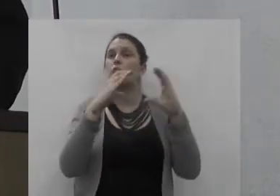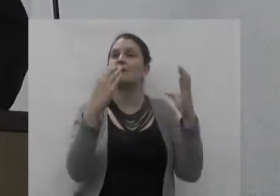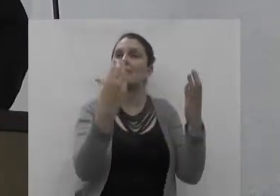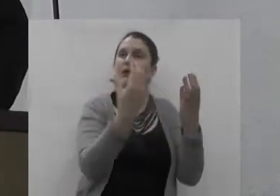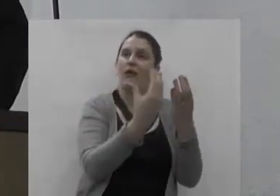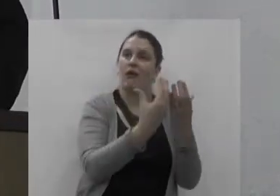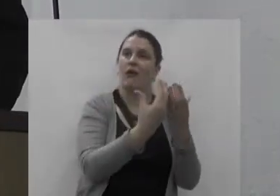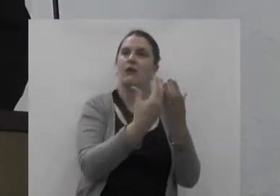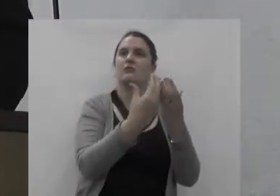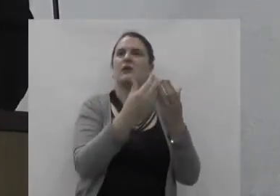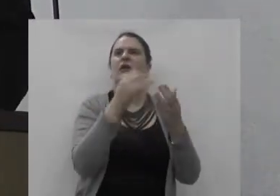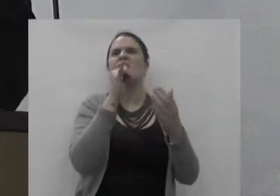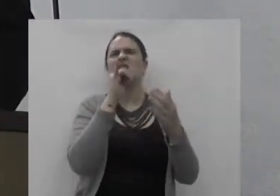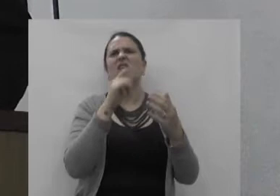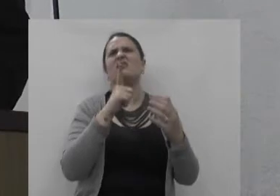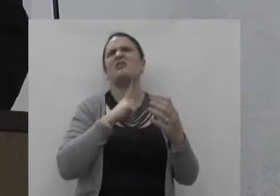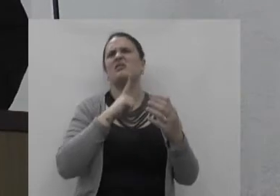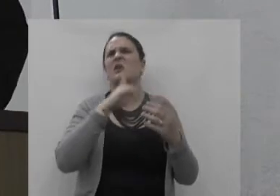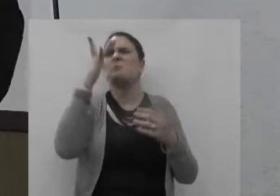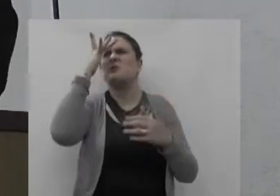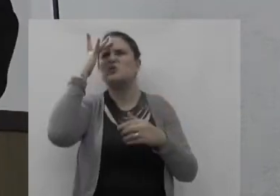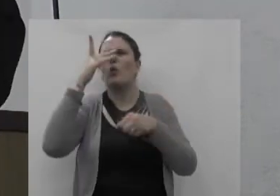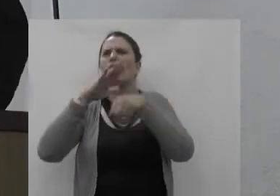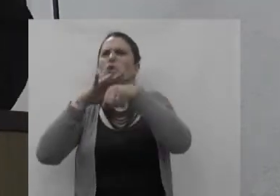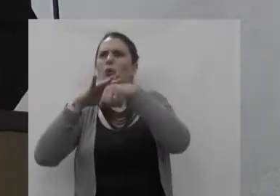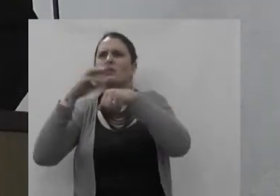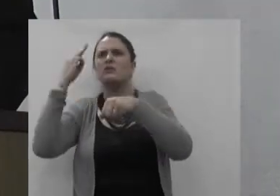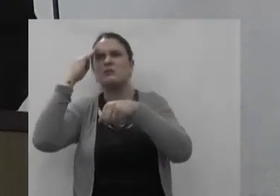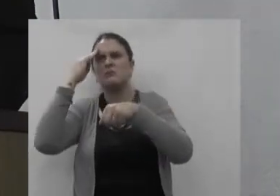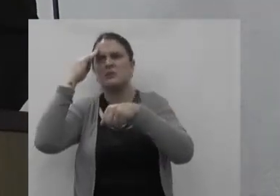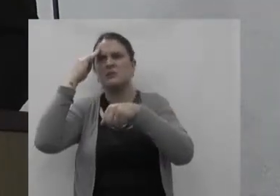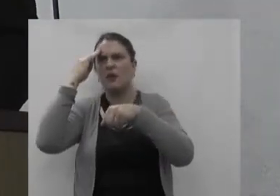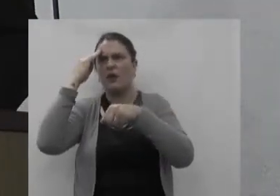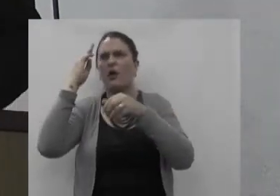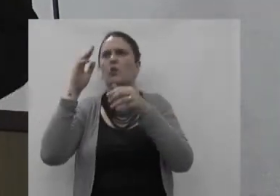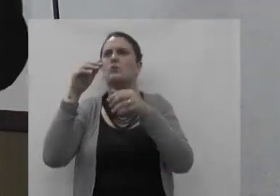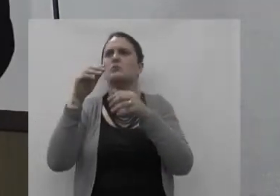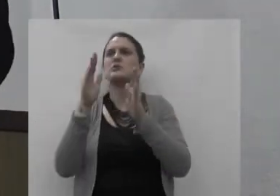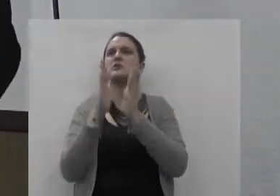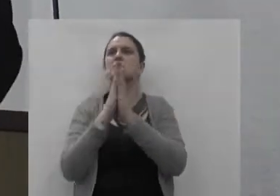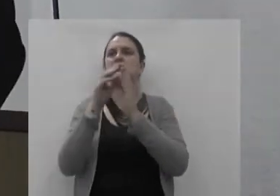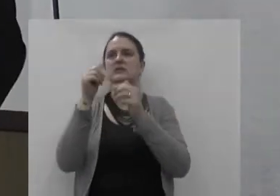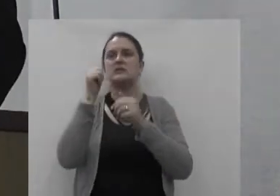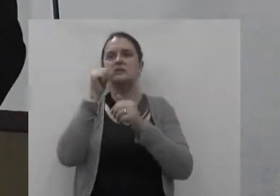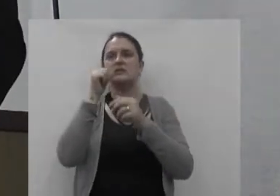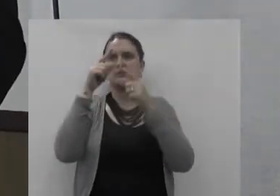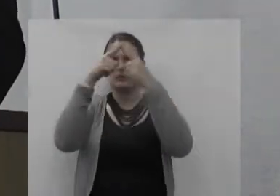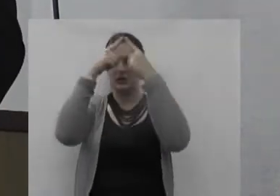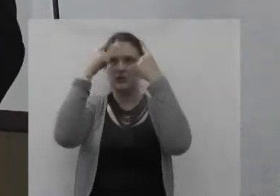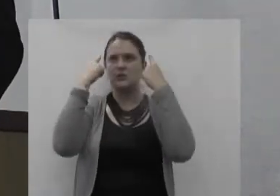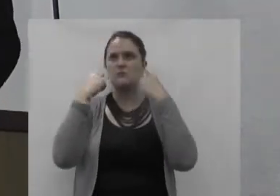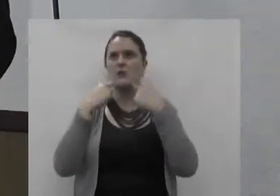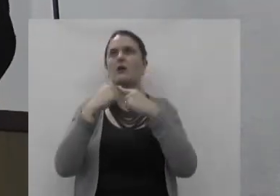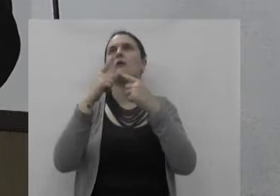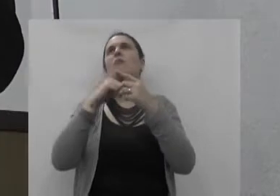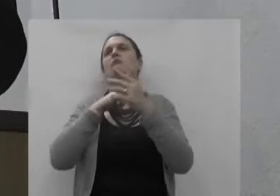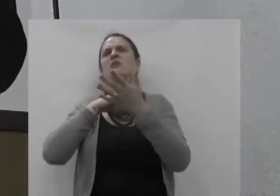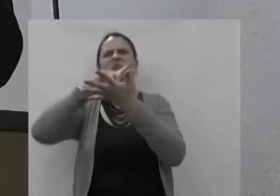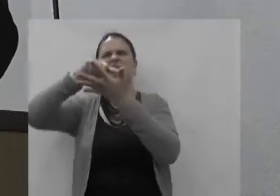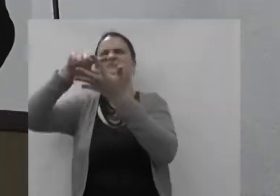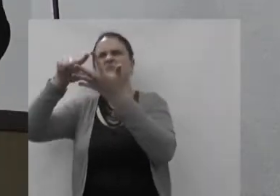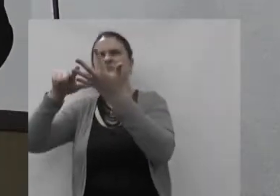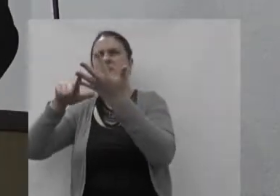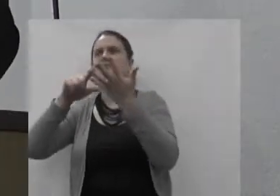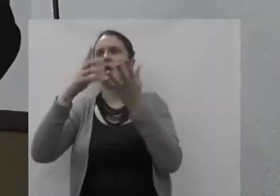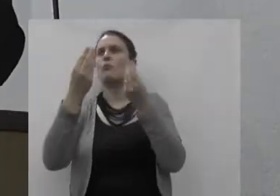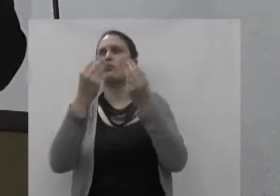comunidade que muitas vezes apostou no vereador, e muitas vezes por ele ser de oposição, não tenha a chance de poder mostrar seu